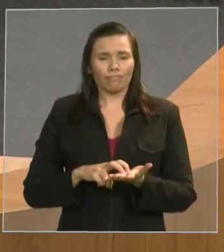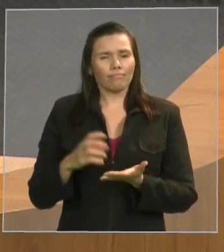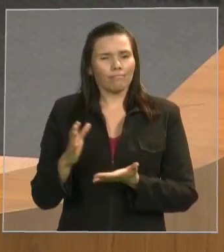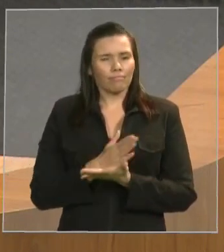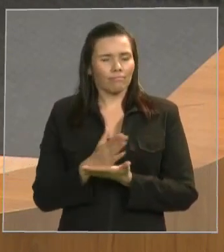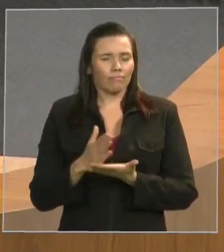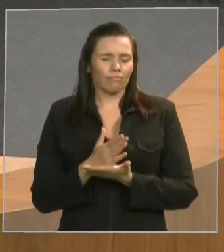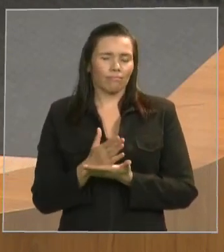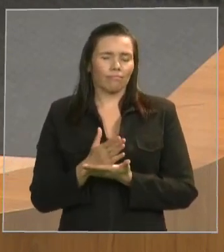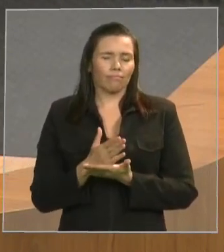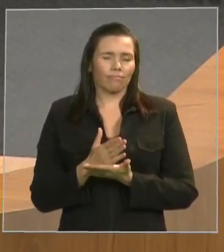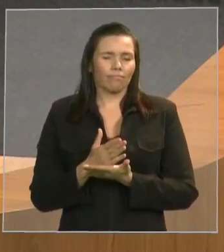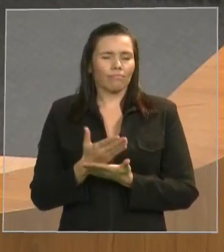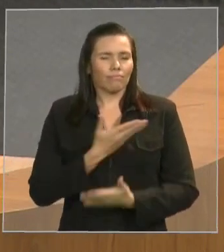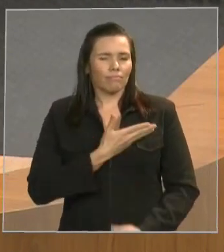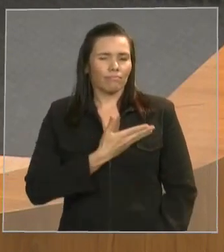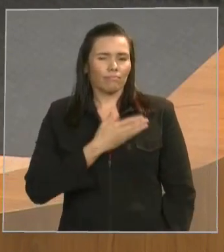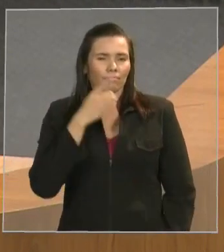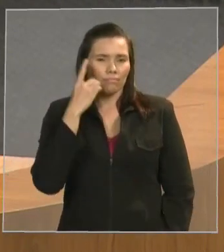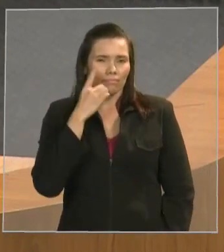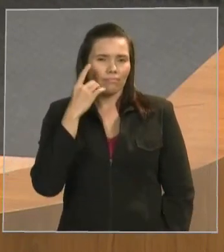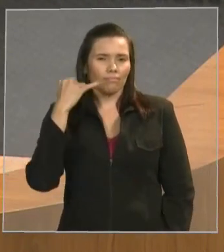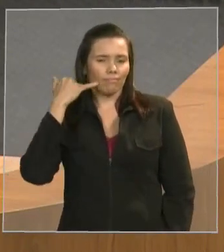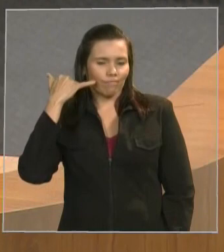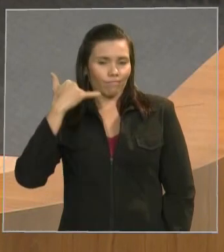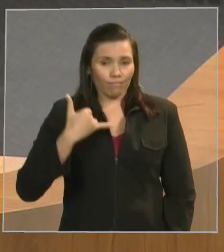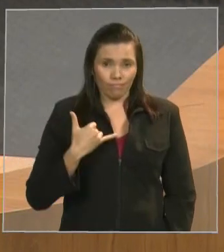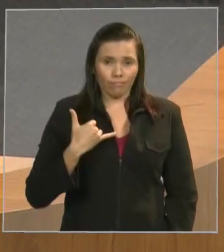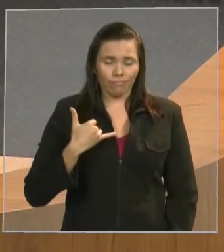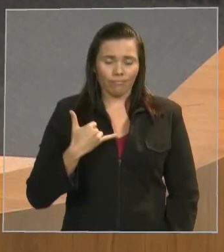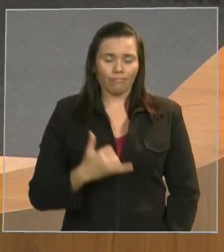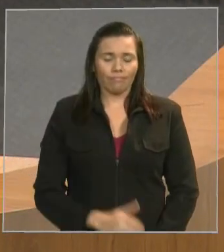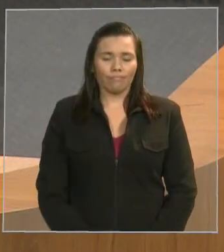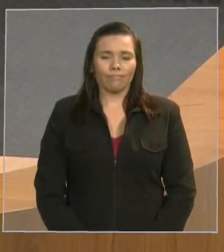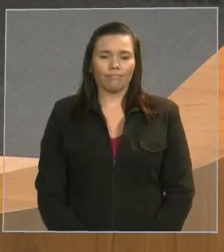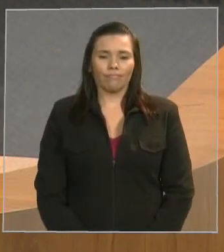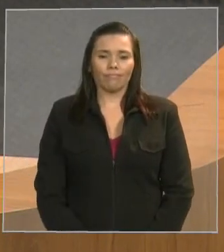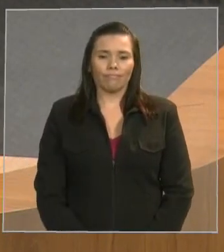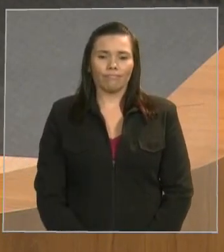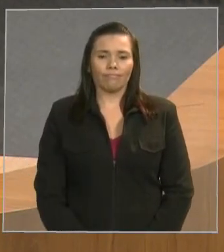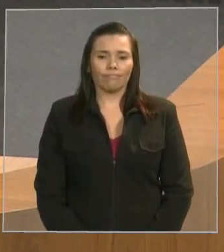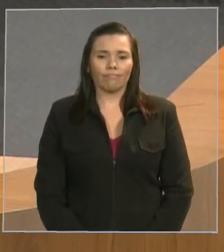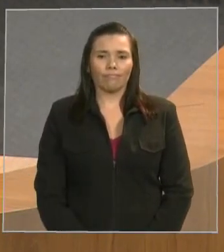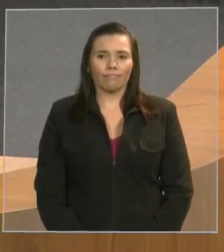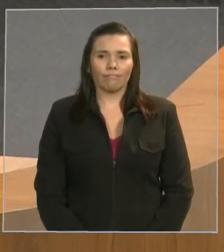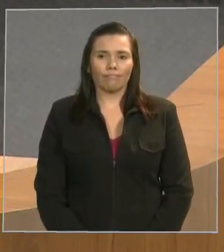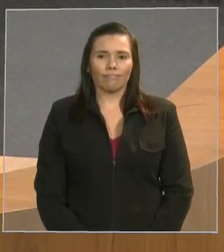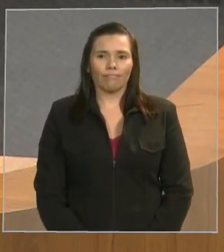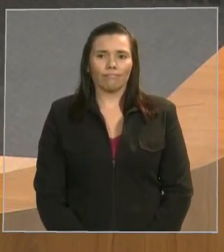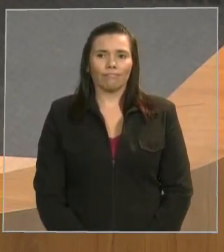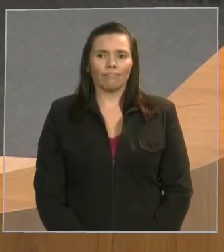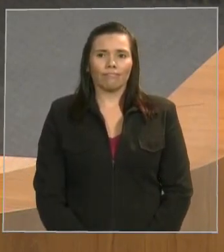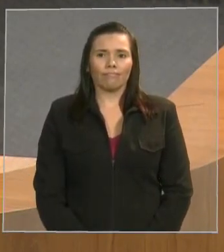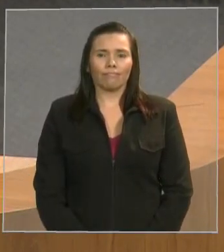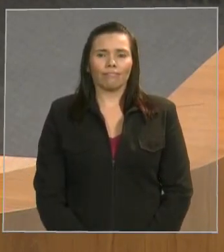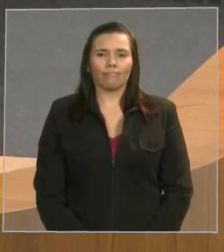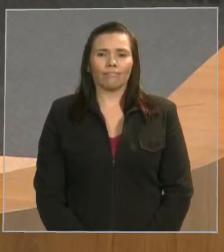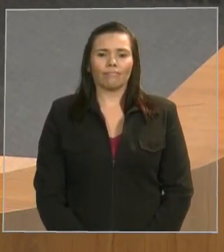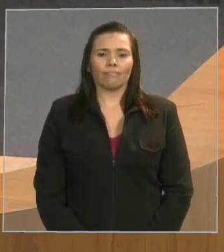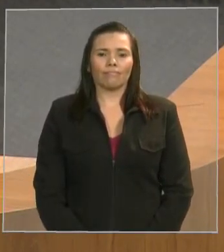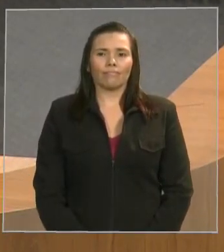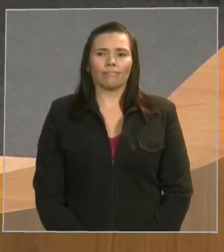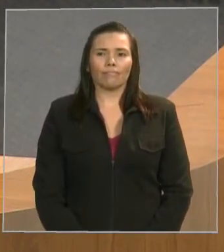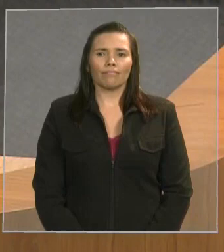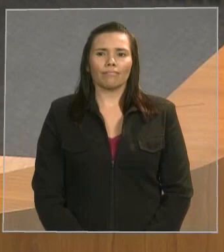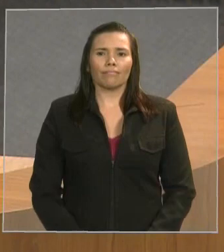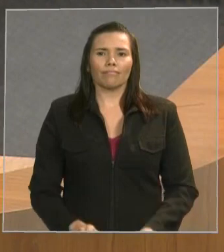me ligaram. Eu olhei e mandaram para mim, através do WhatsApp, algumas postagens do